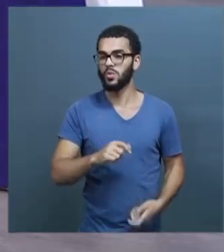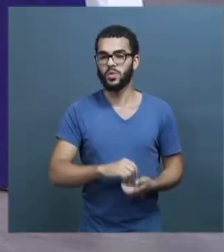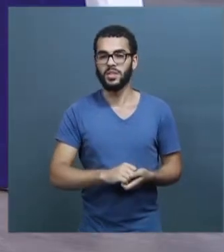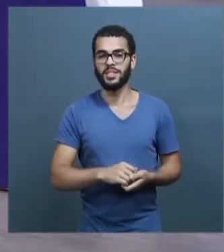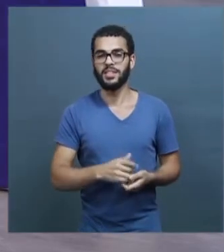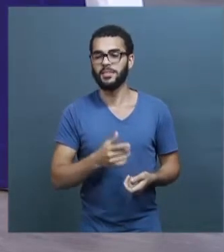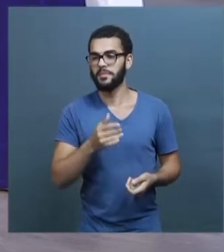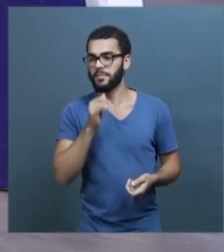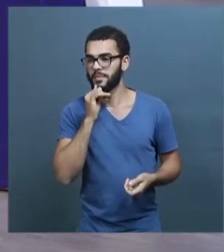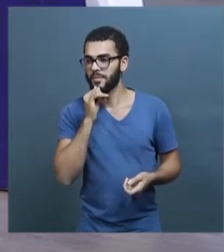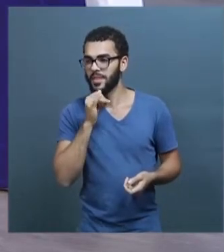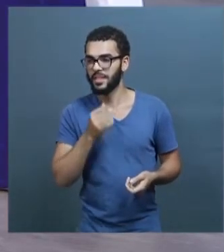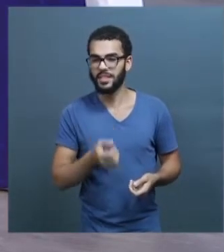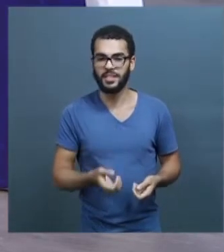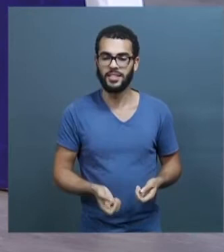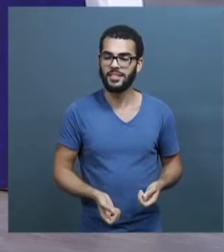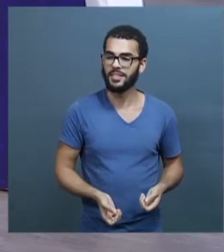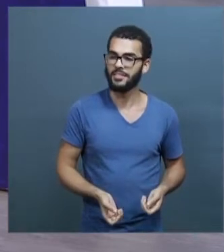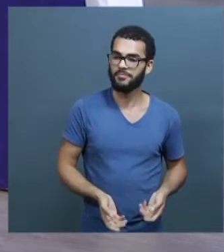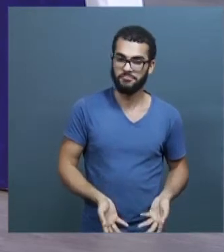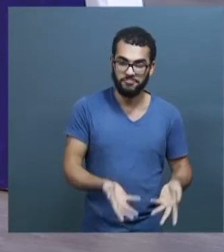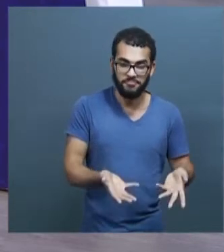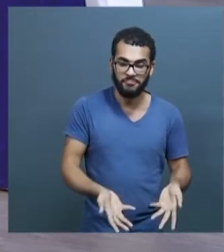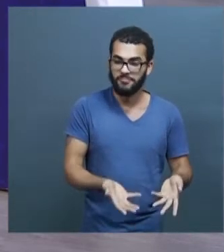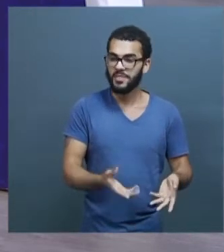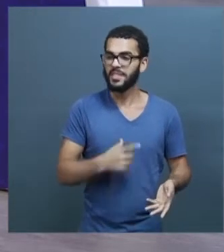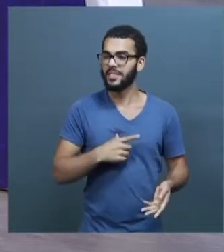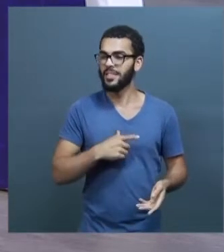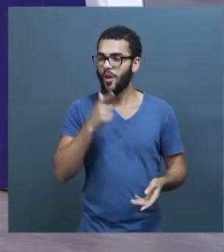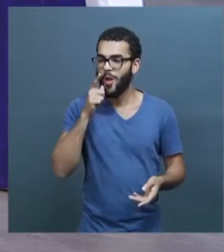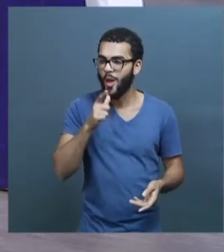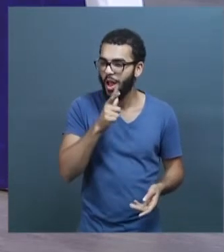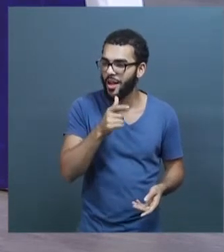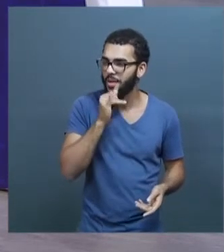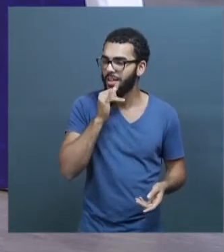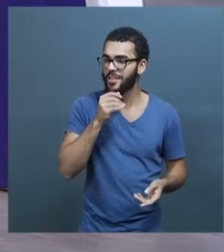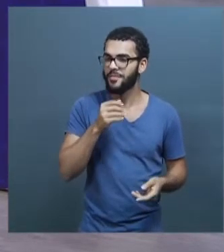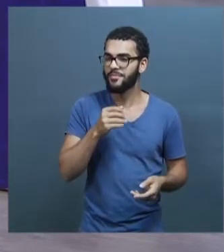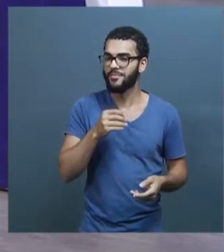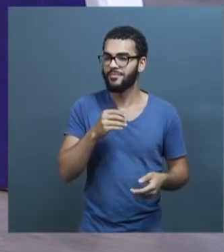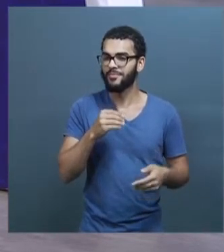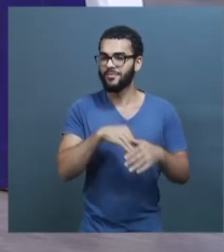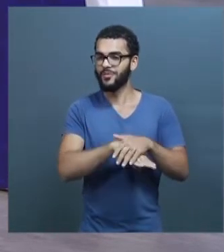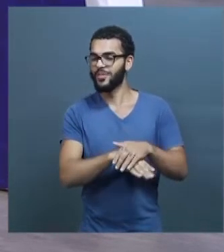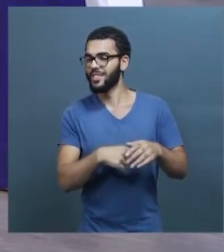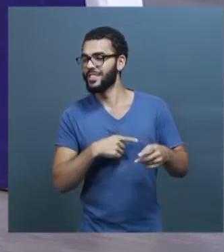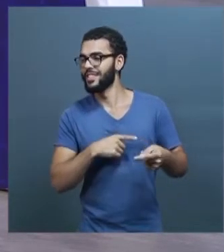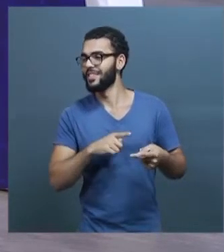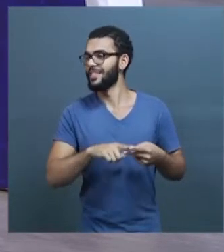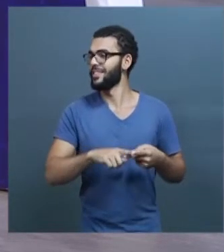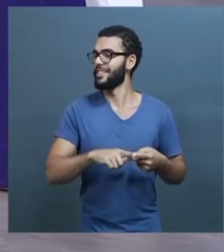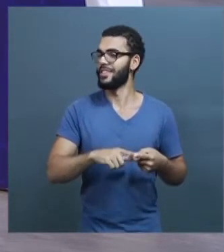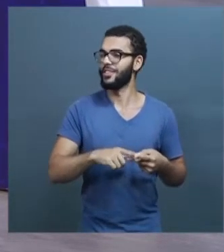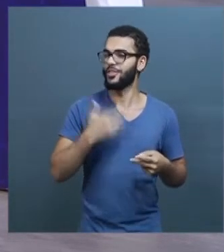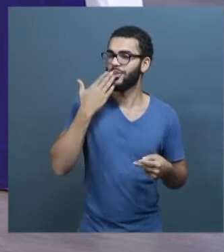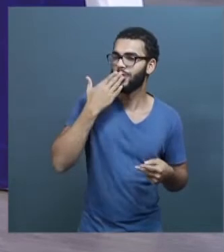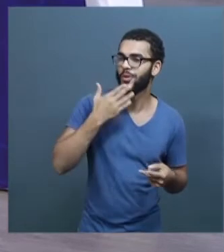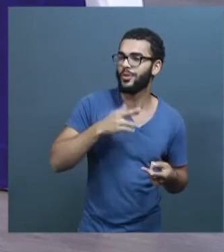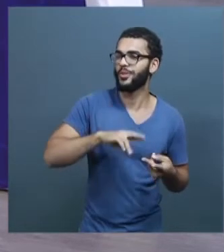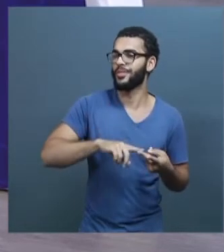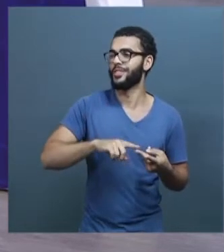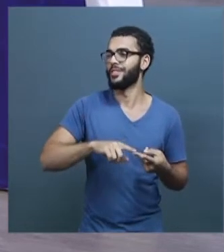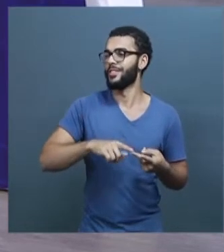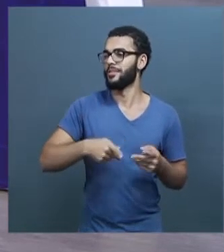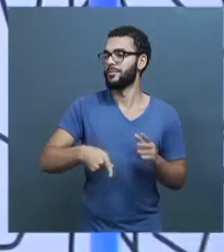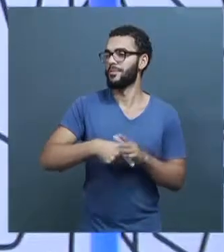esses alimentos industrializados, né, o doce, porque não vai ser possível mais comercializar, mas levar de casa, difícil, já, né, de